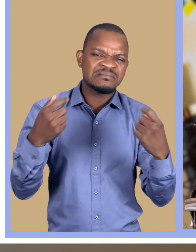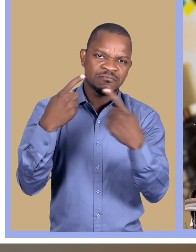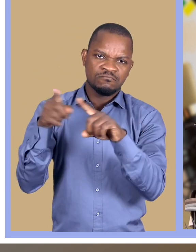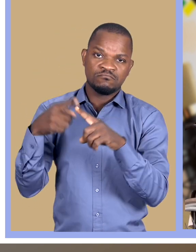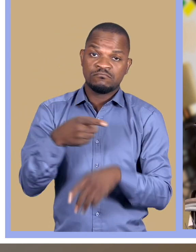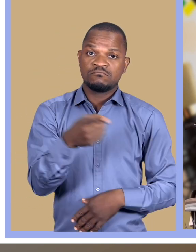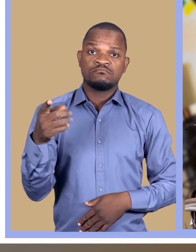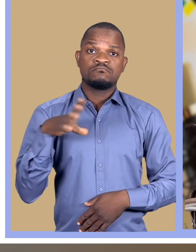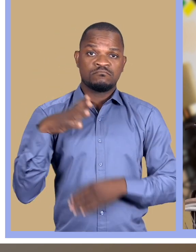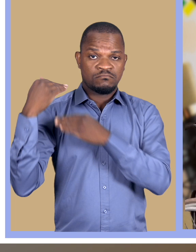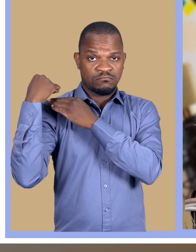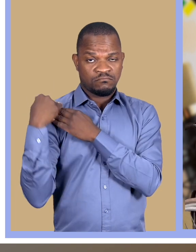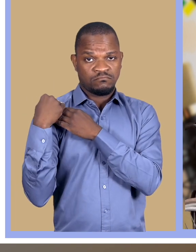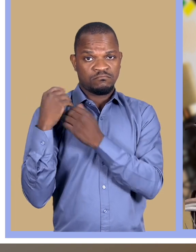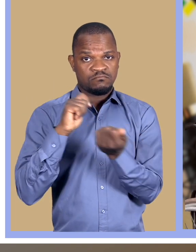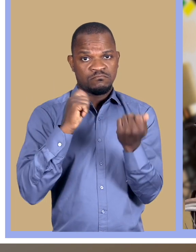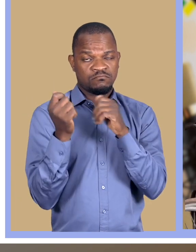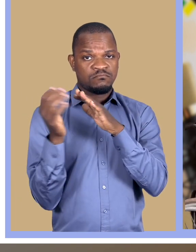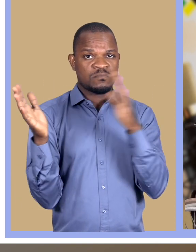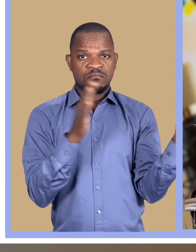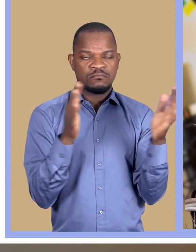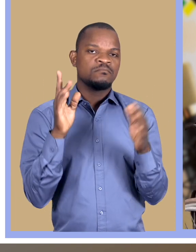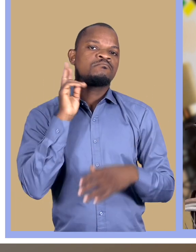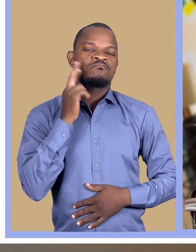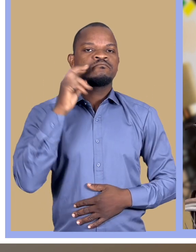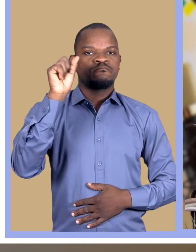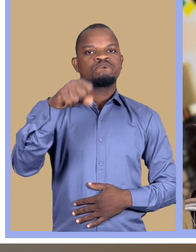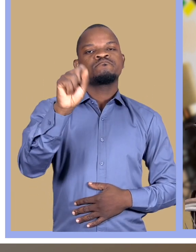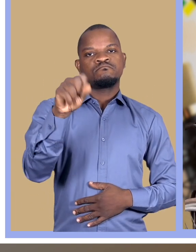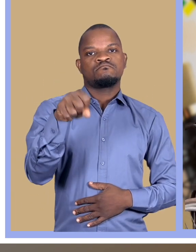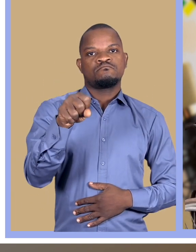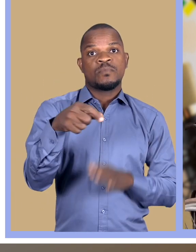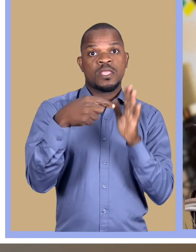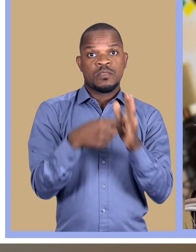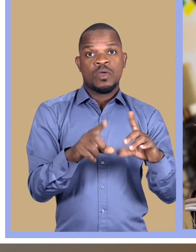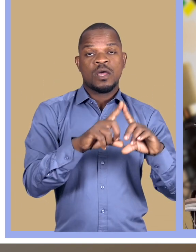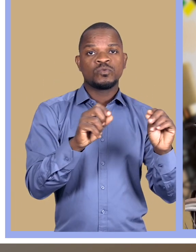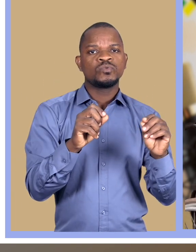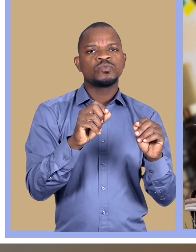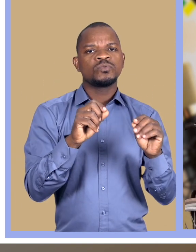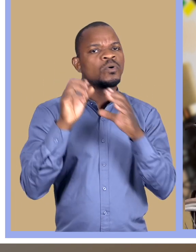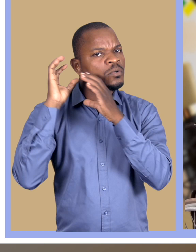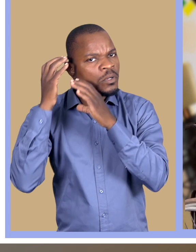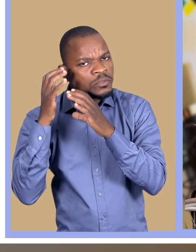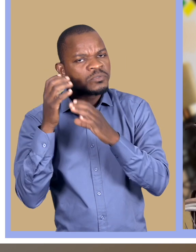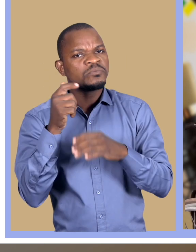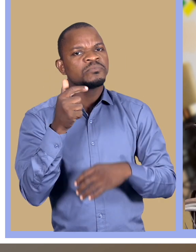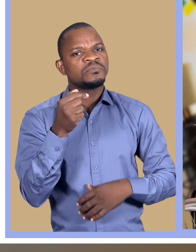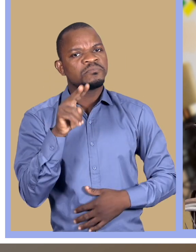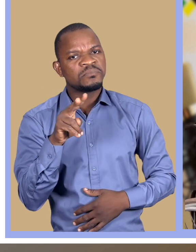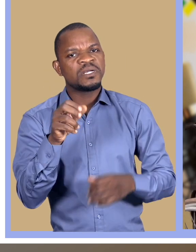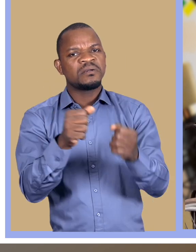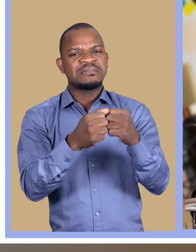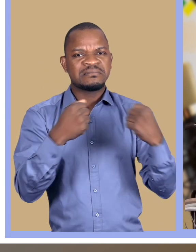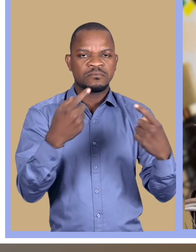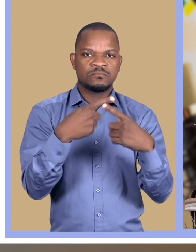diz respeito. Importantíssimo. Aliás, se nós olharmos para a comunicação social, é aquele vetor que normalmente